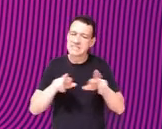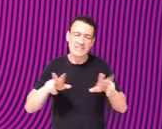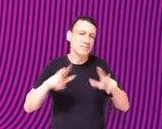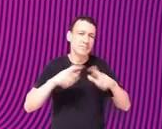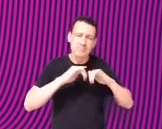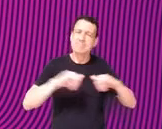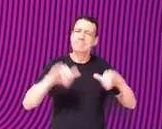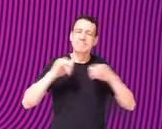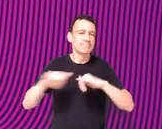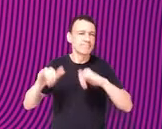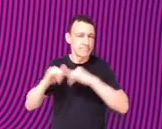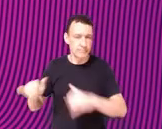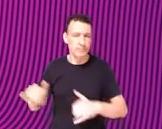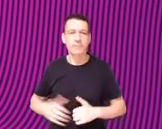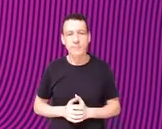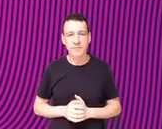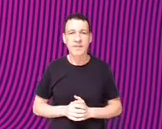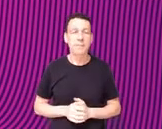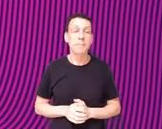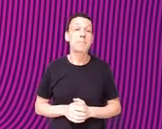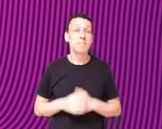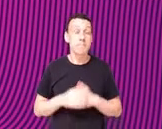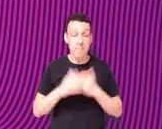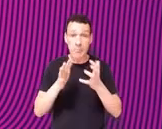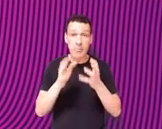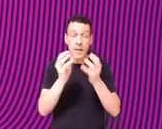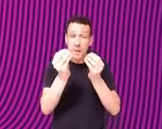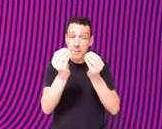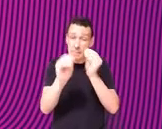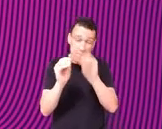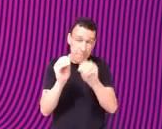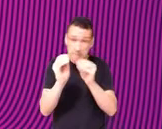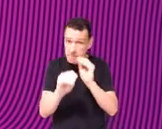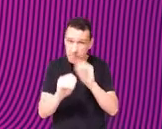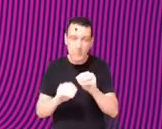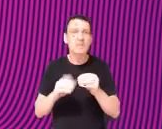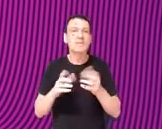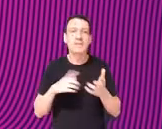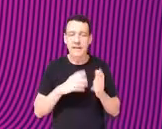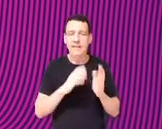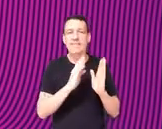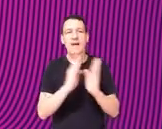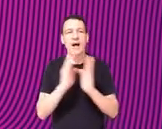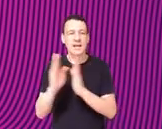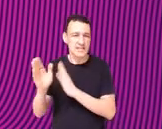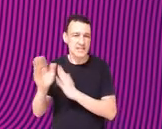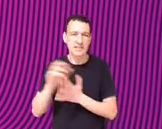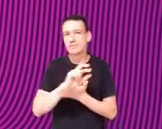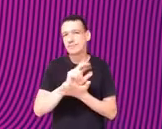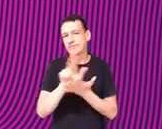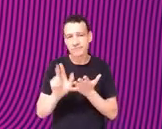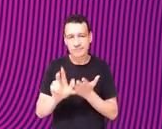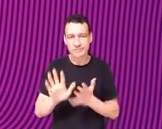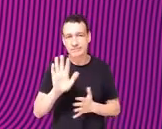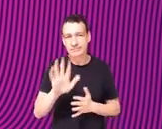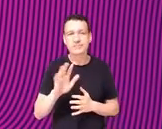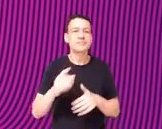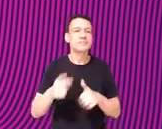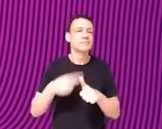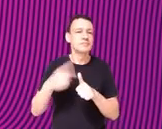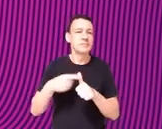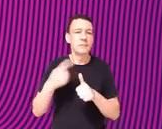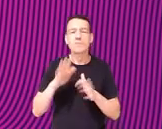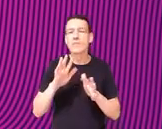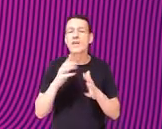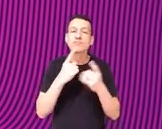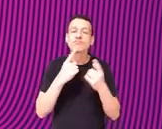E a implementação passa por várias fases. Por um lado, uma facilitação de discussões pelos principais stakeholders a